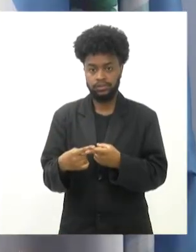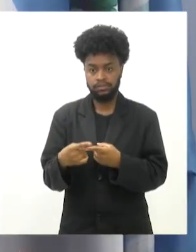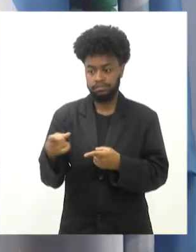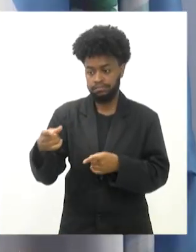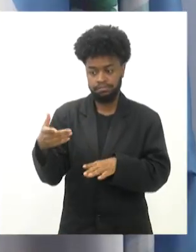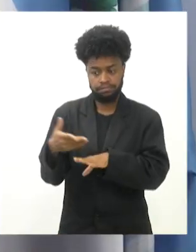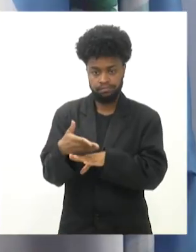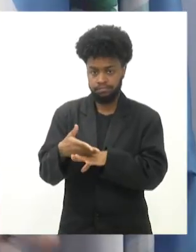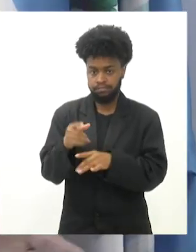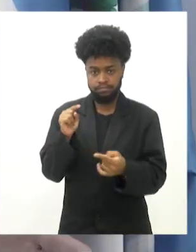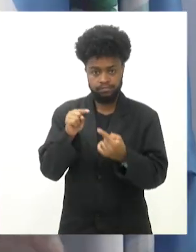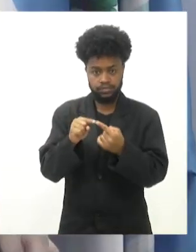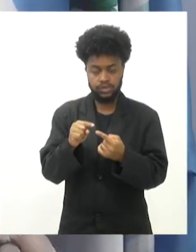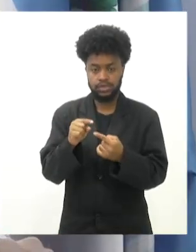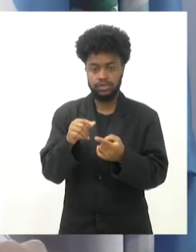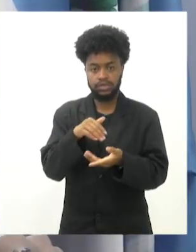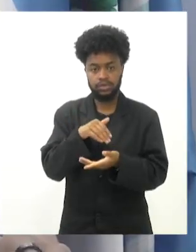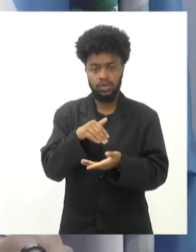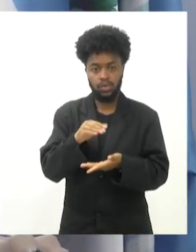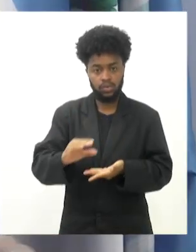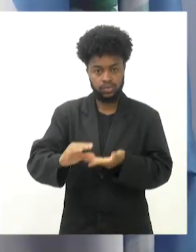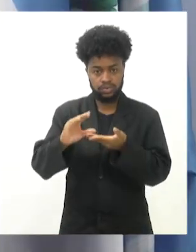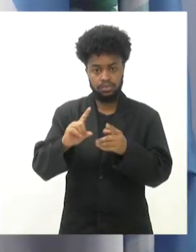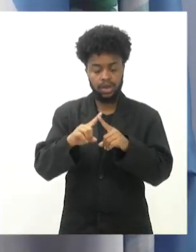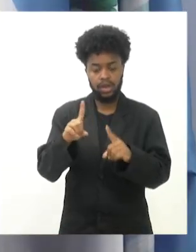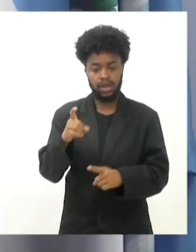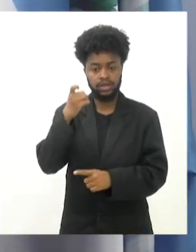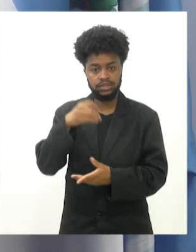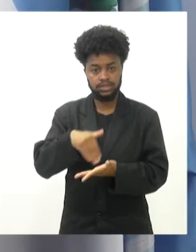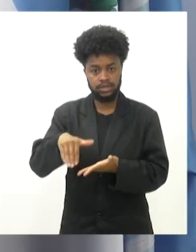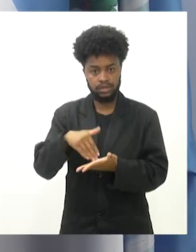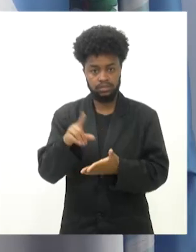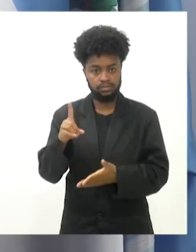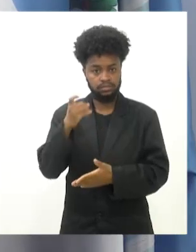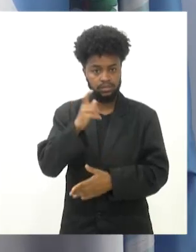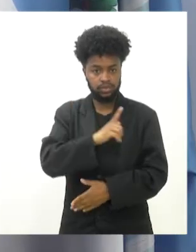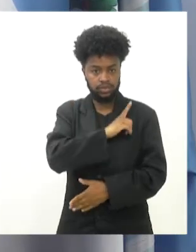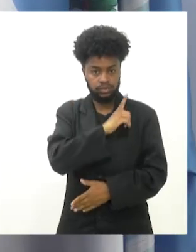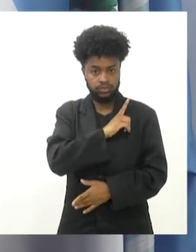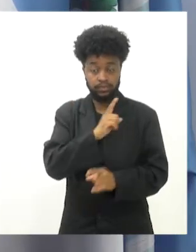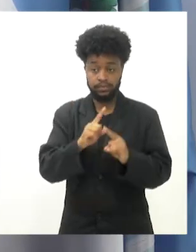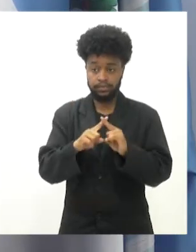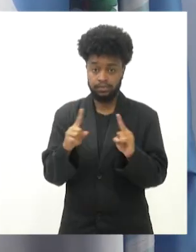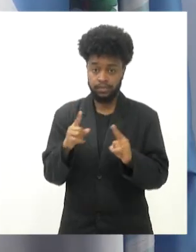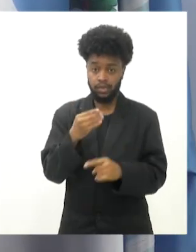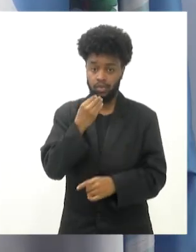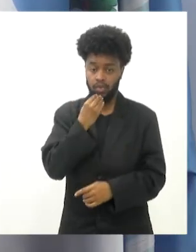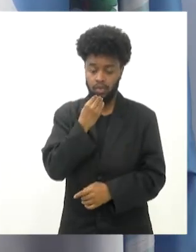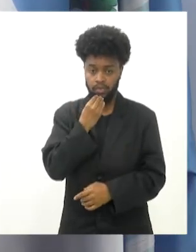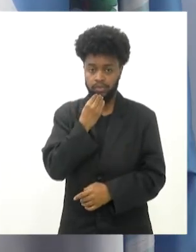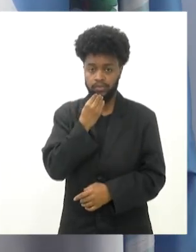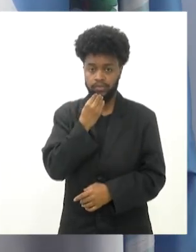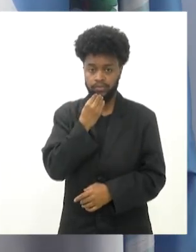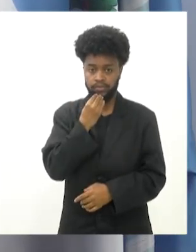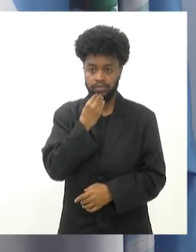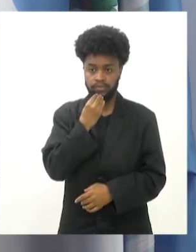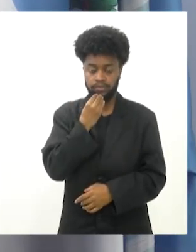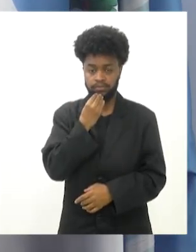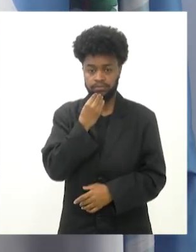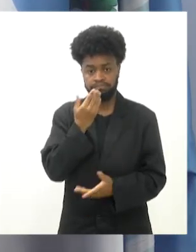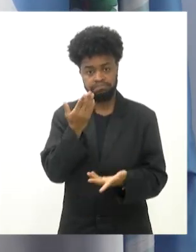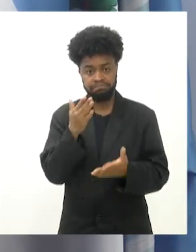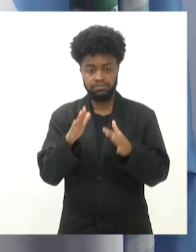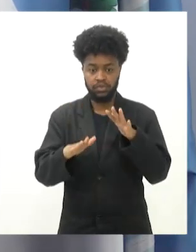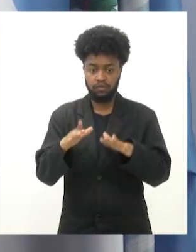condição de conselheiro, óbvio, viria na condição de ex-secretário, ex-gestor, mas, por óbvio, que, eventualmente,